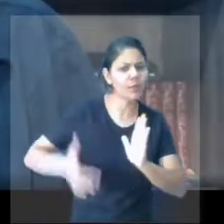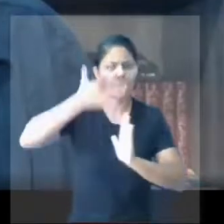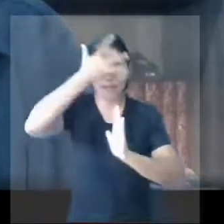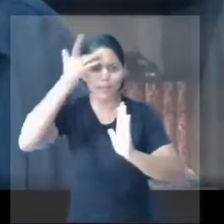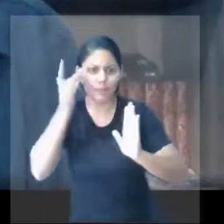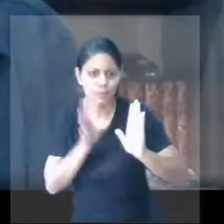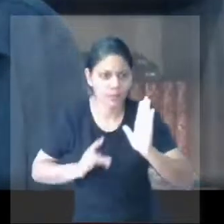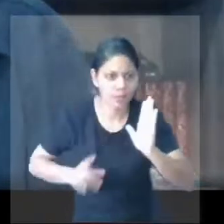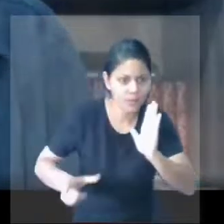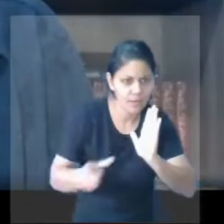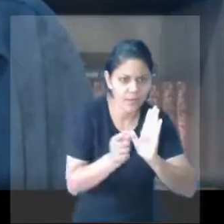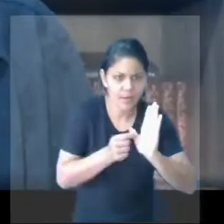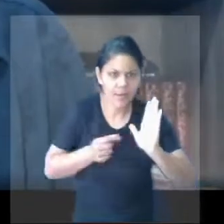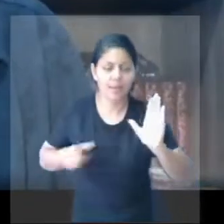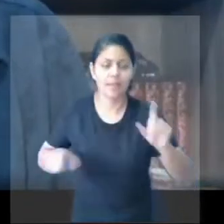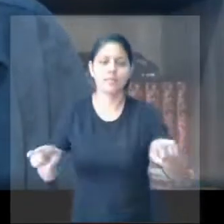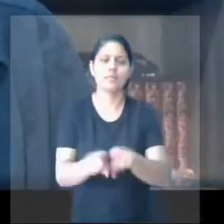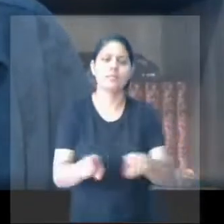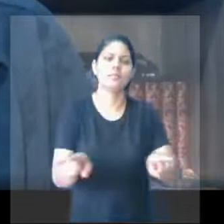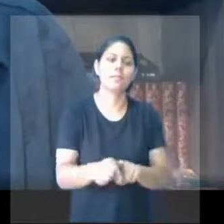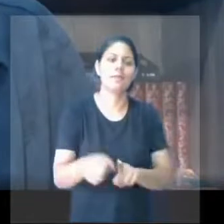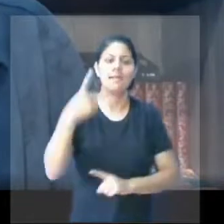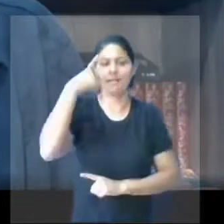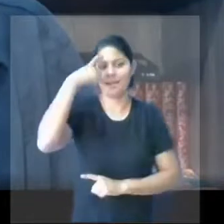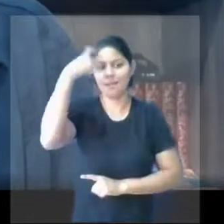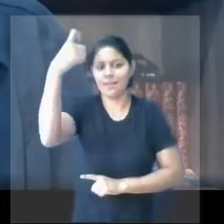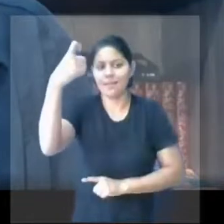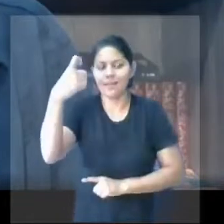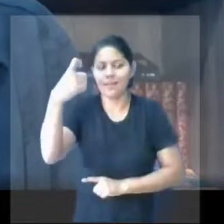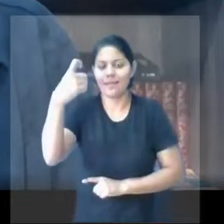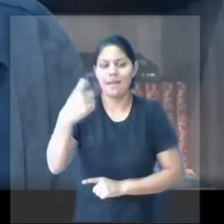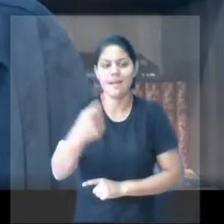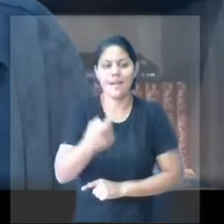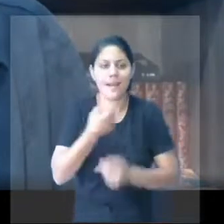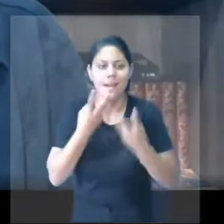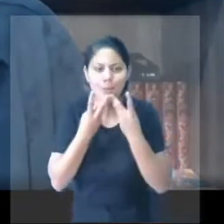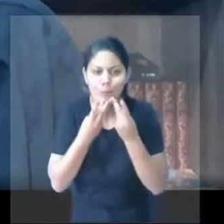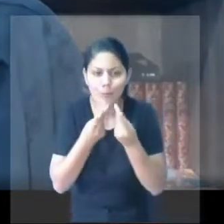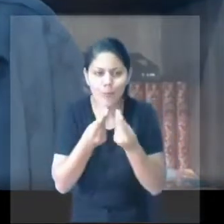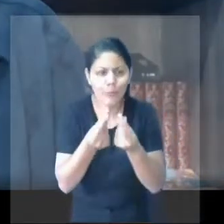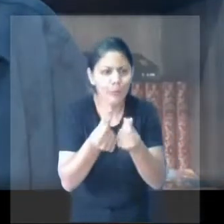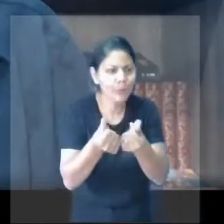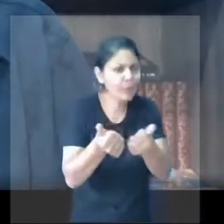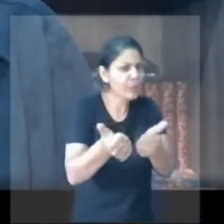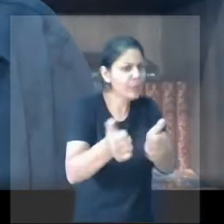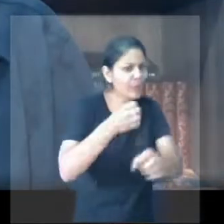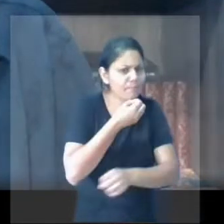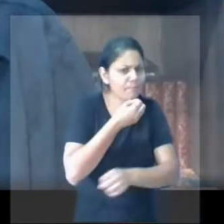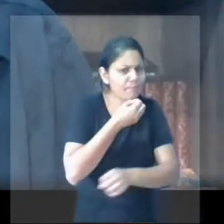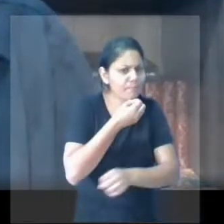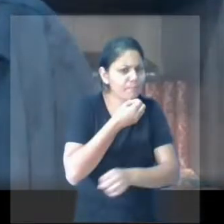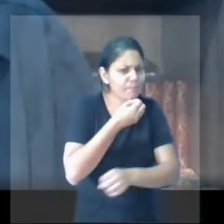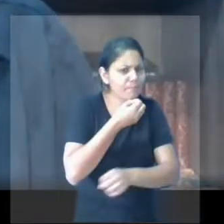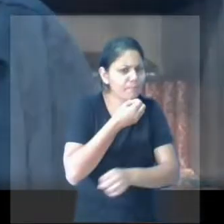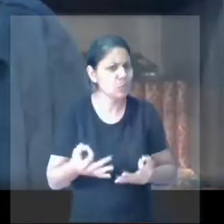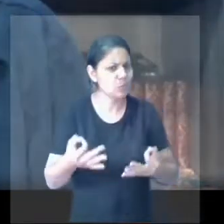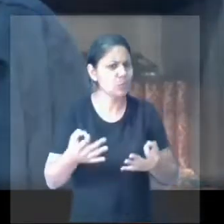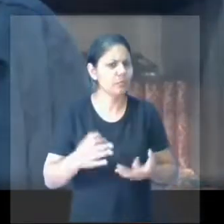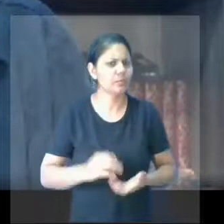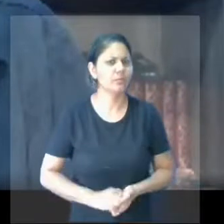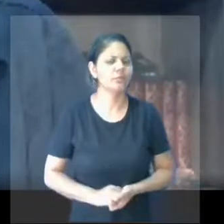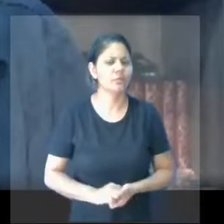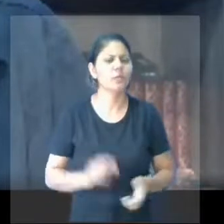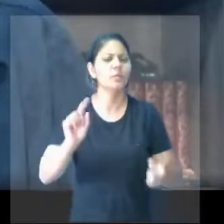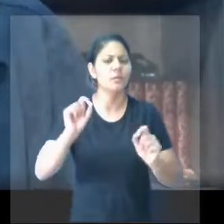admiradores, temos a ideia da qualidade alta, né? O clássico ele tem uma alta qualidade. no sentido de que essa alta